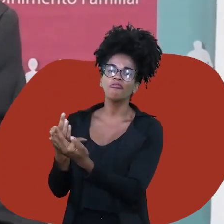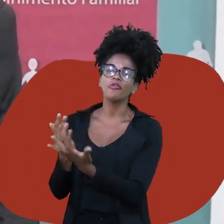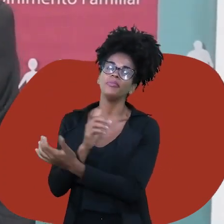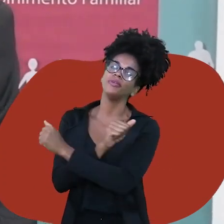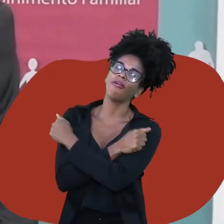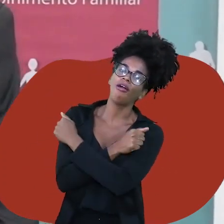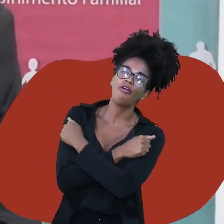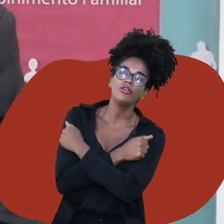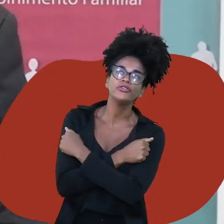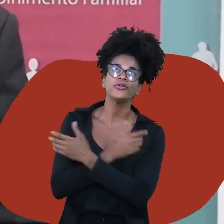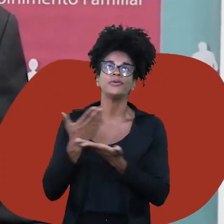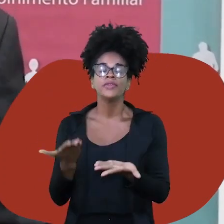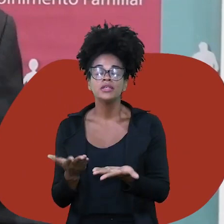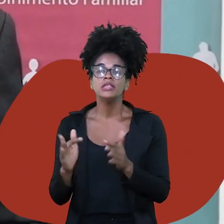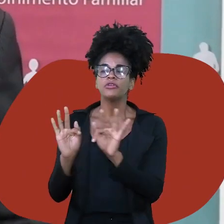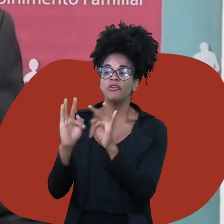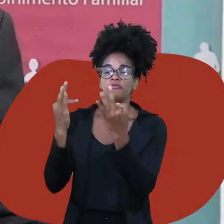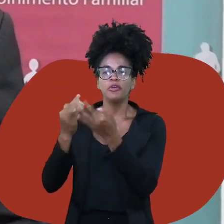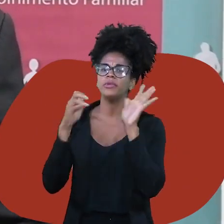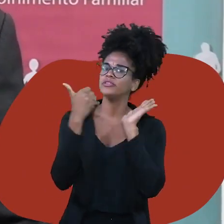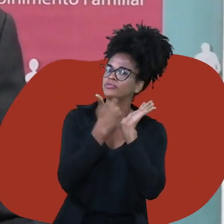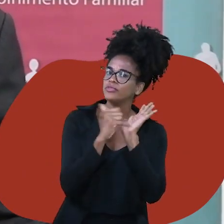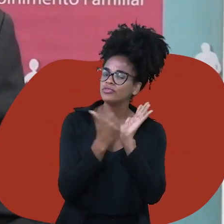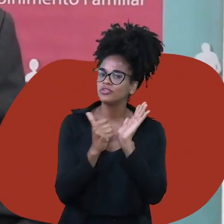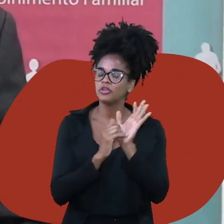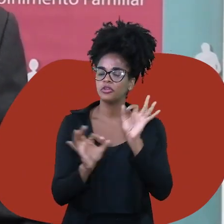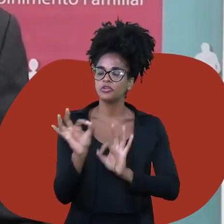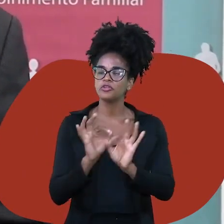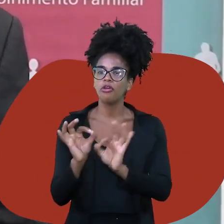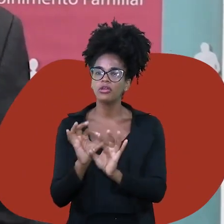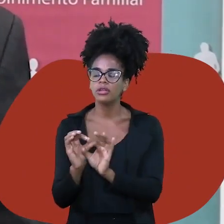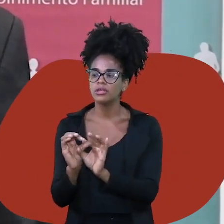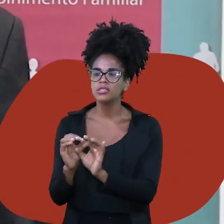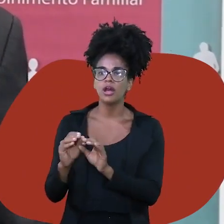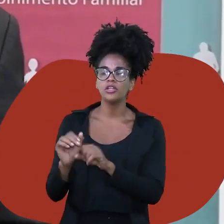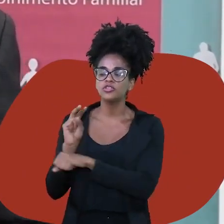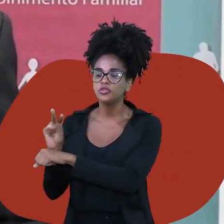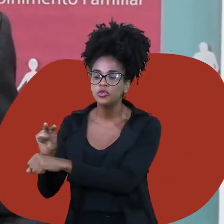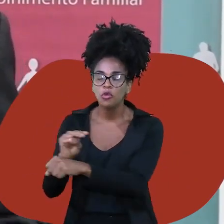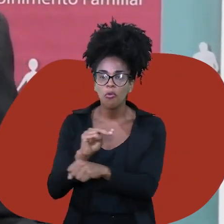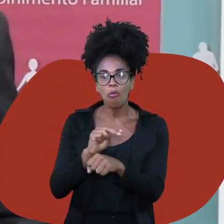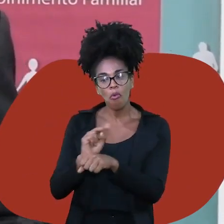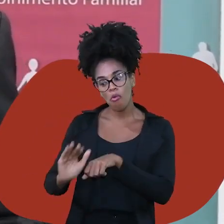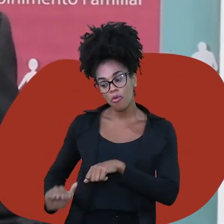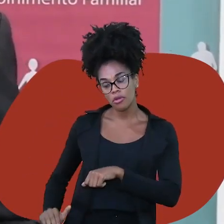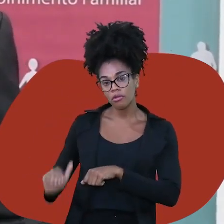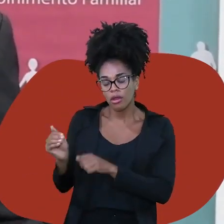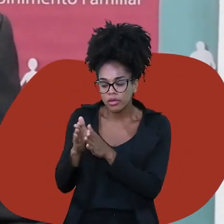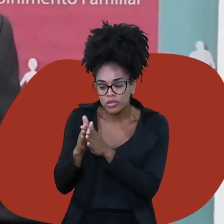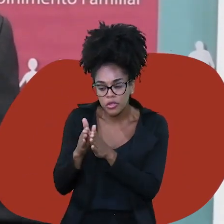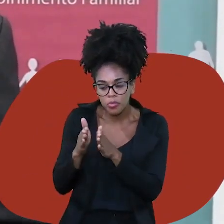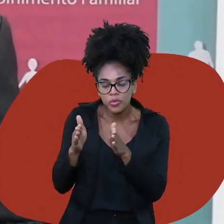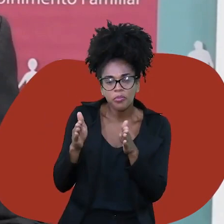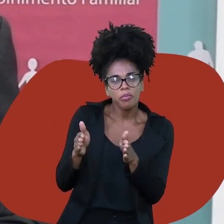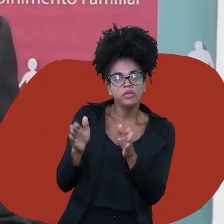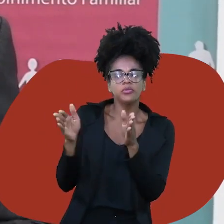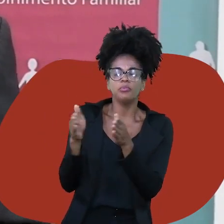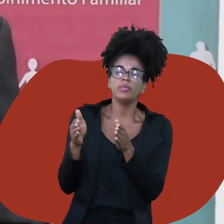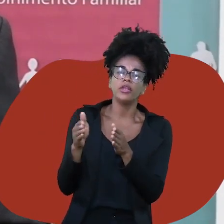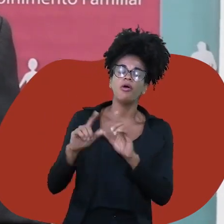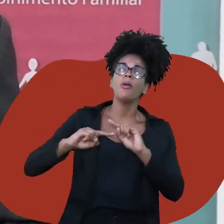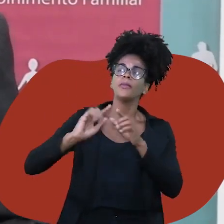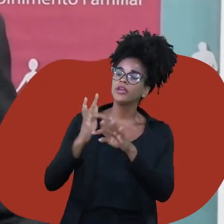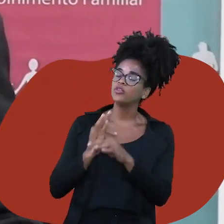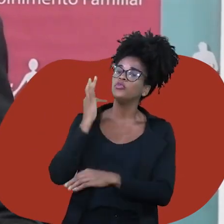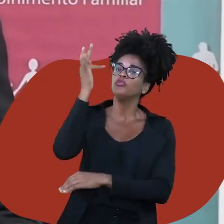família acolhedora, que são famílias selecionadas, cadastradas, capacitadas para exercer um papel de cuidado e proteção por um